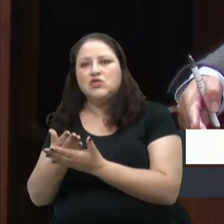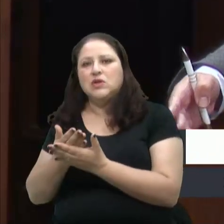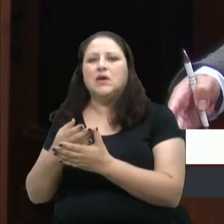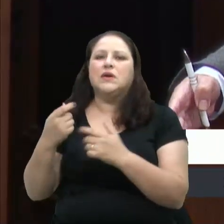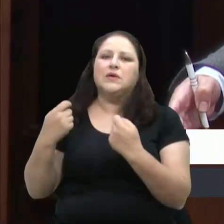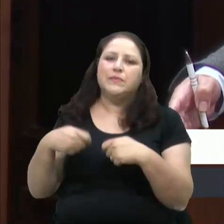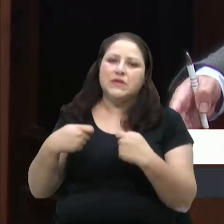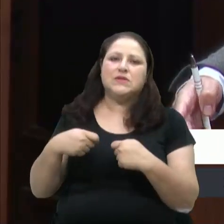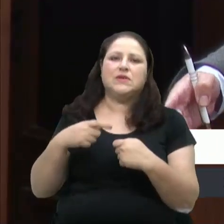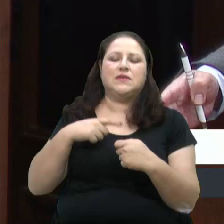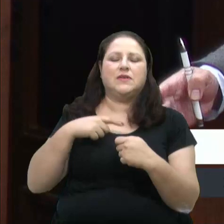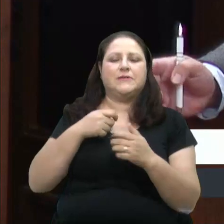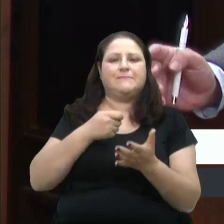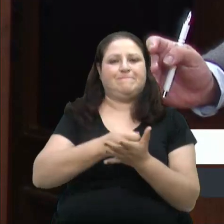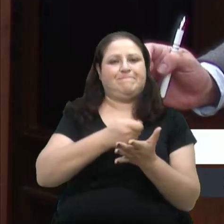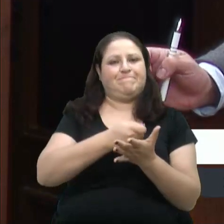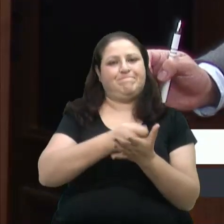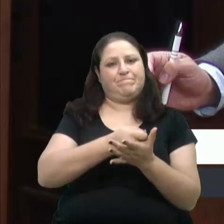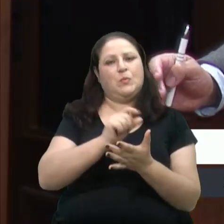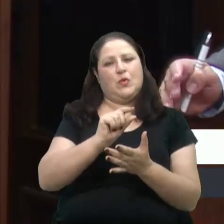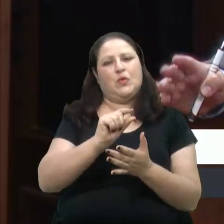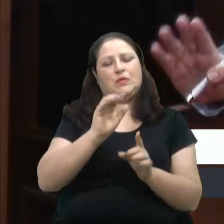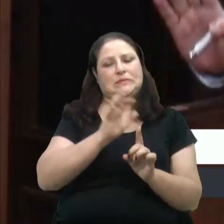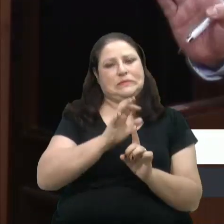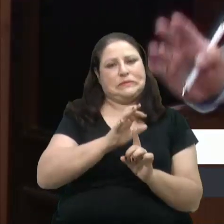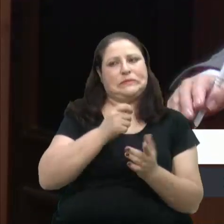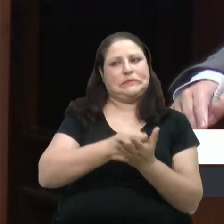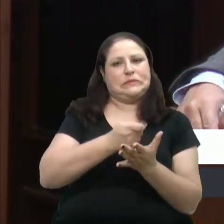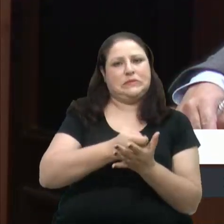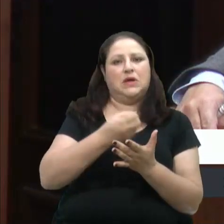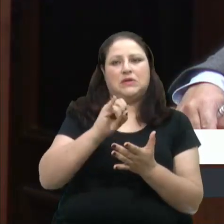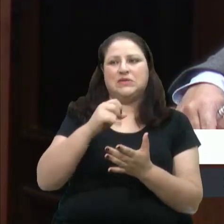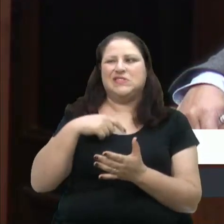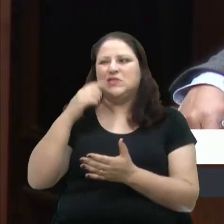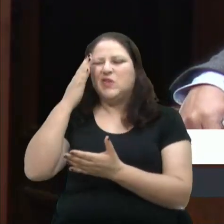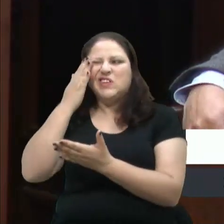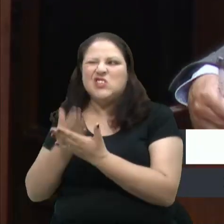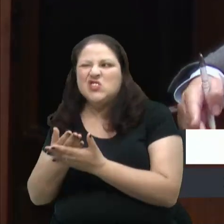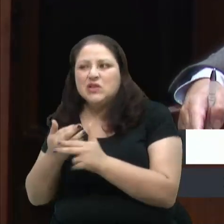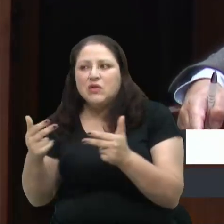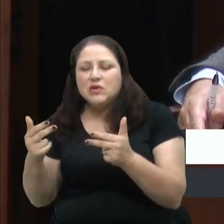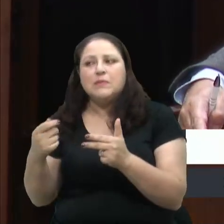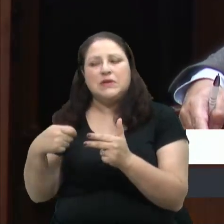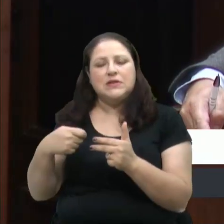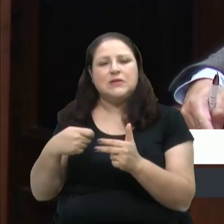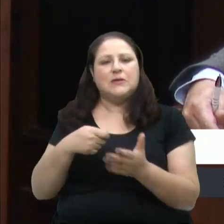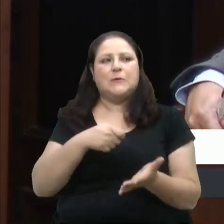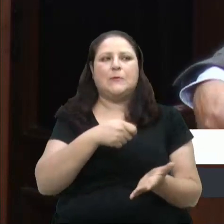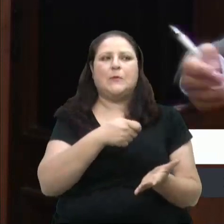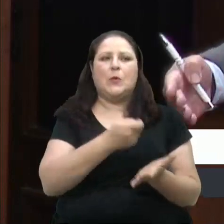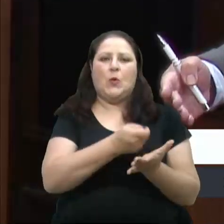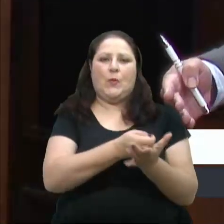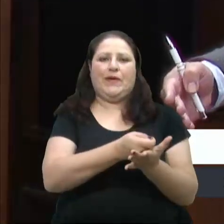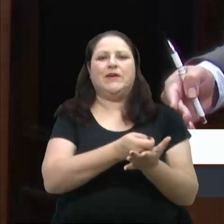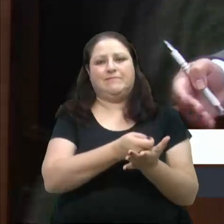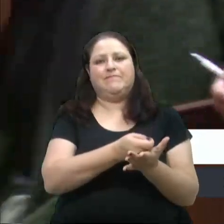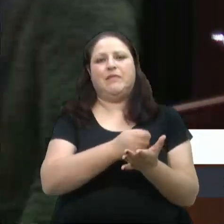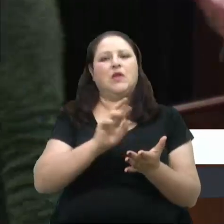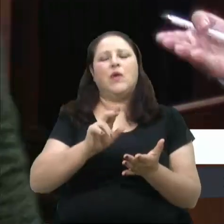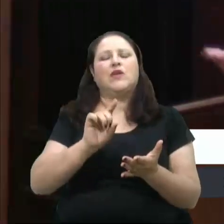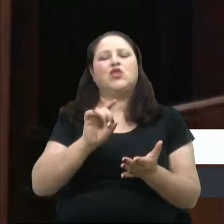por um pouco de pressão é assim que a política funciona né se não tem convicção das coisas a gente tem que fazer uma pressão e não só